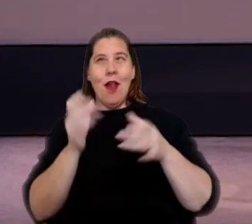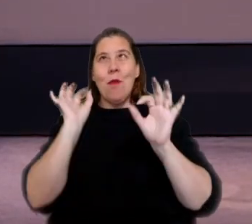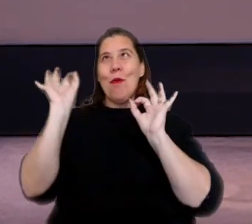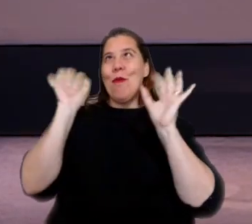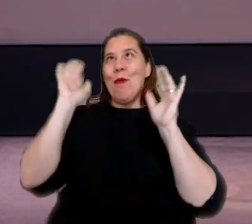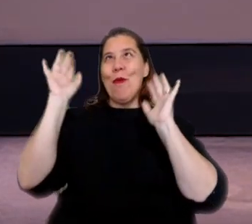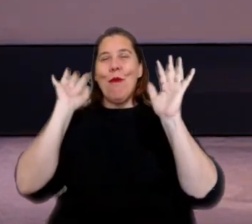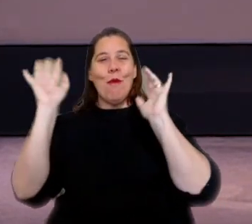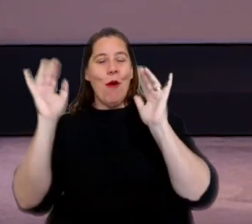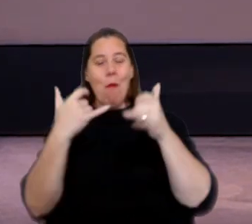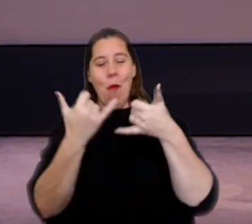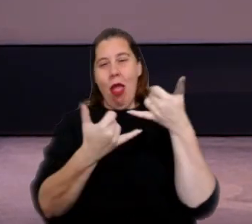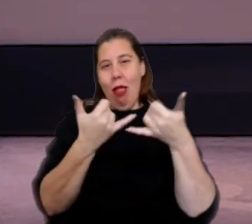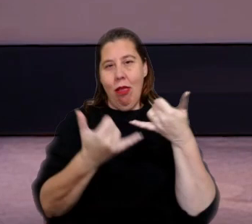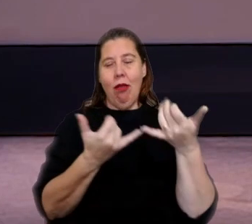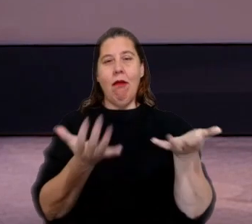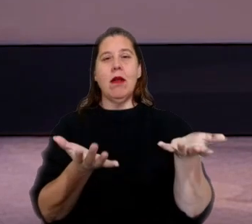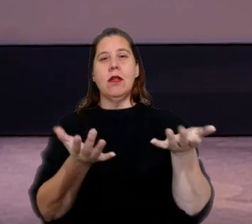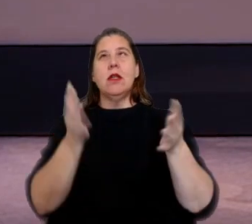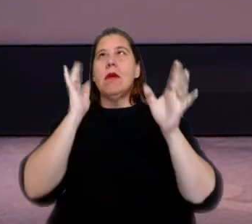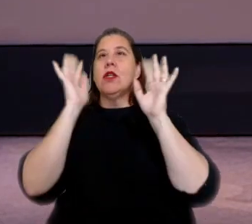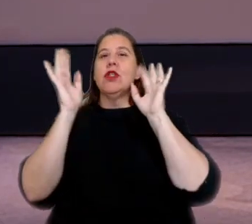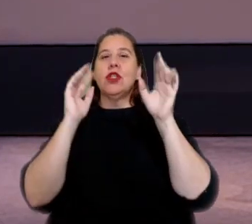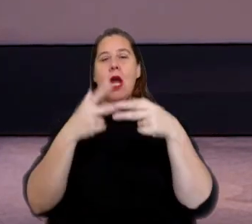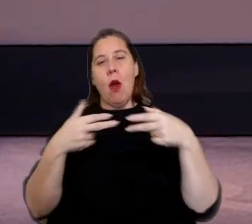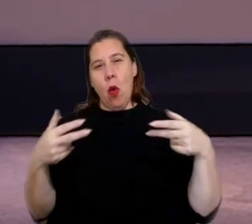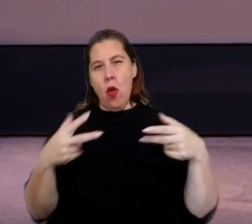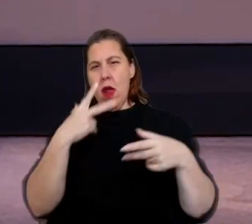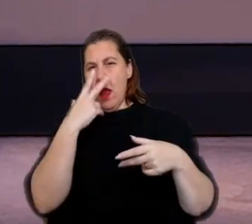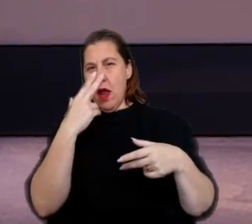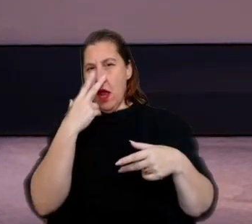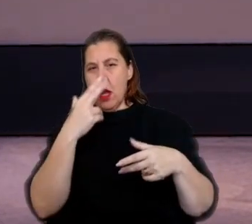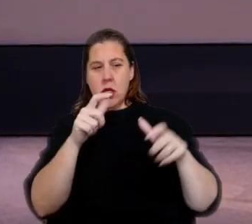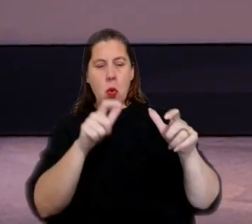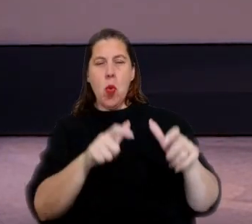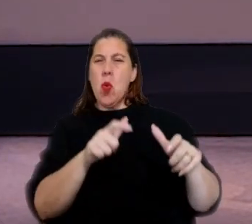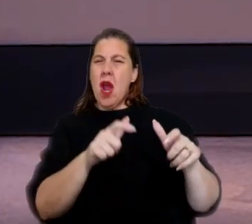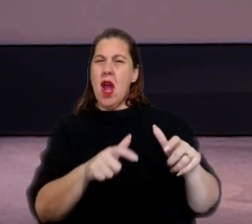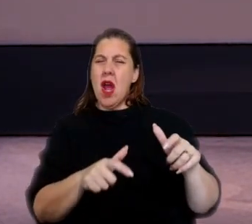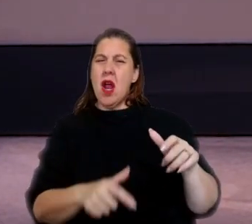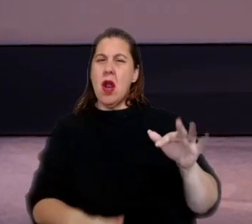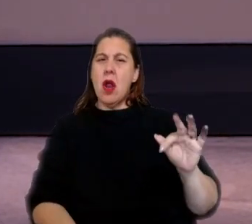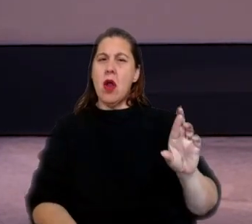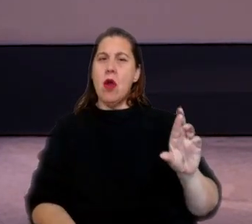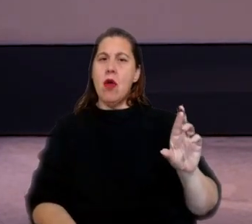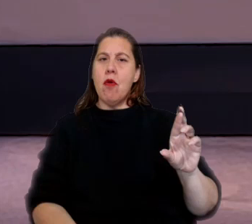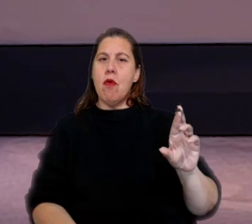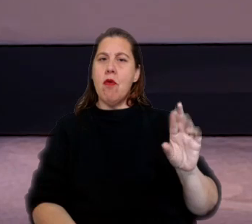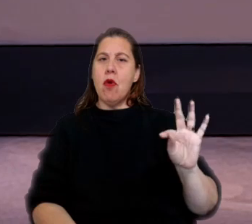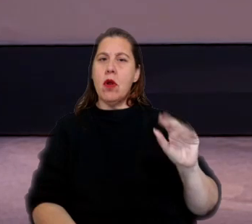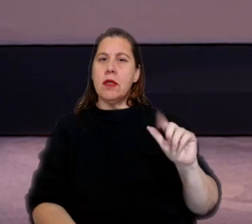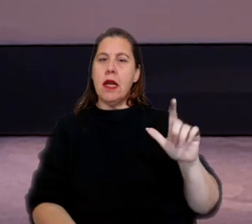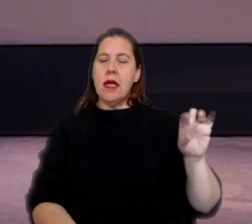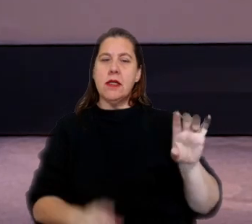brincam, inventam, fantasiam, né, brincam de fantasiar lá naquele, acho que é um forte, uma fortaleza, né,